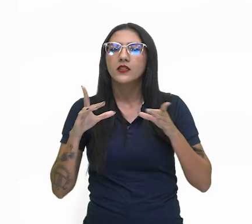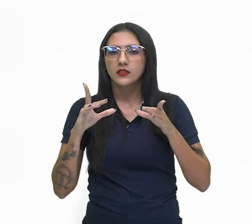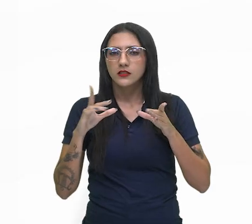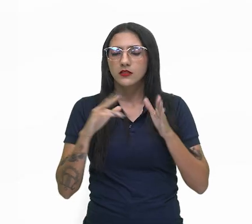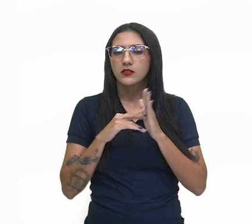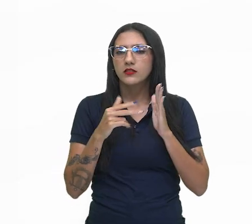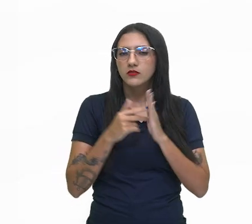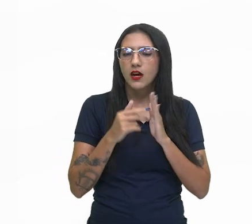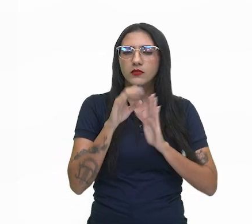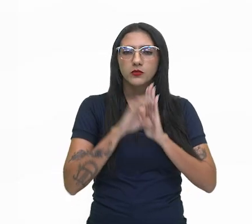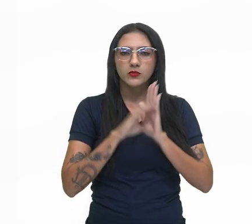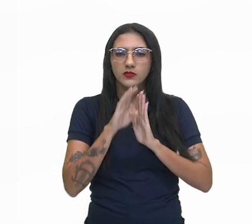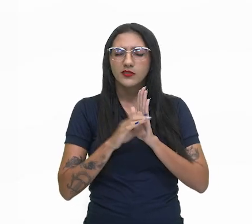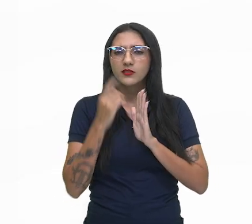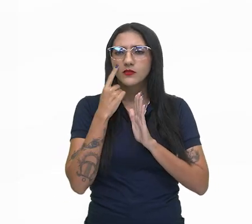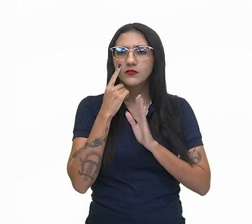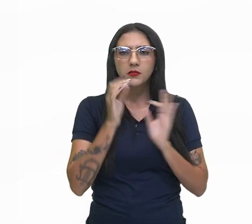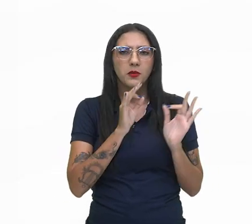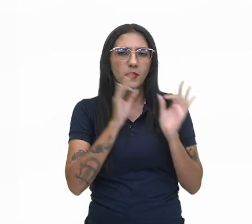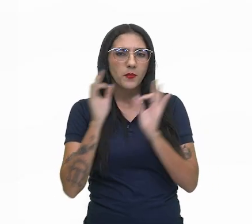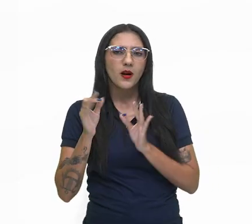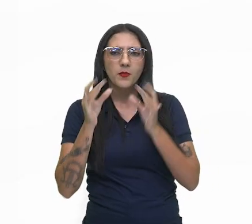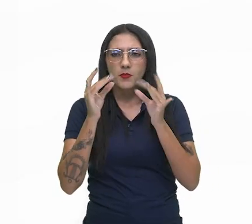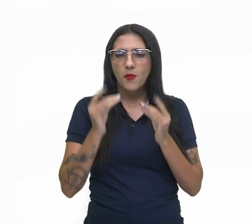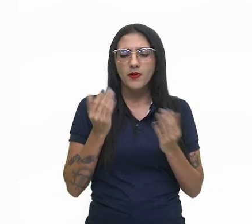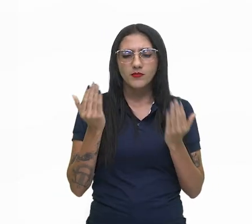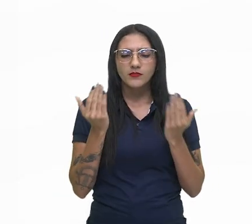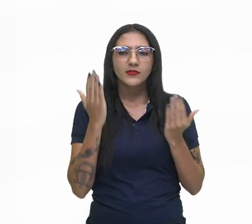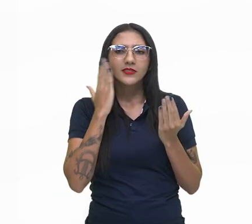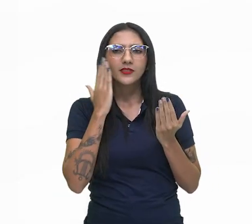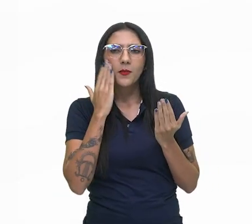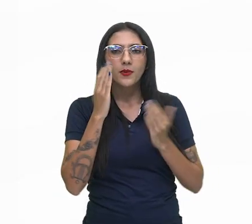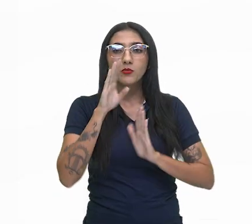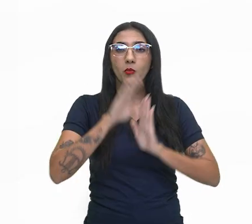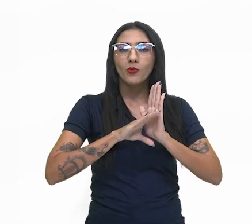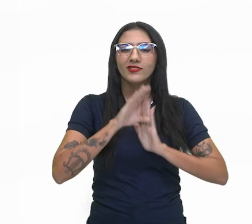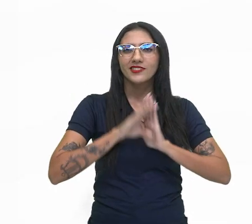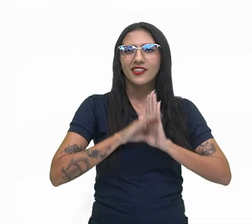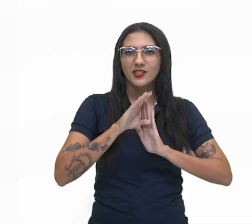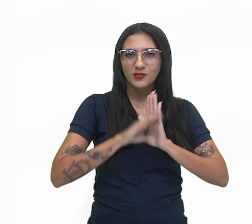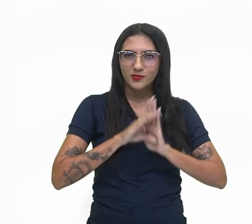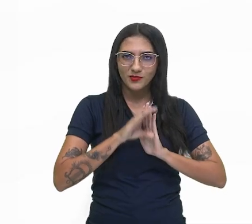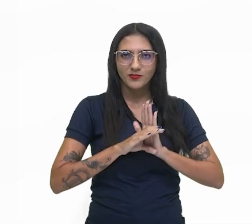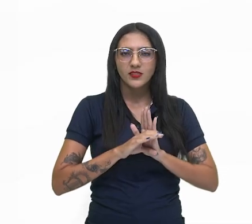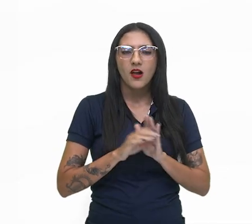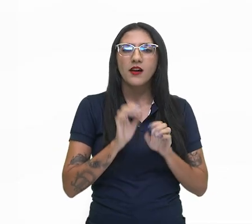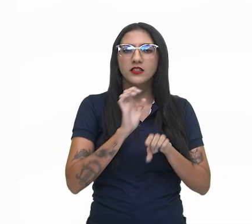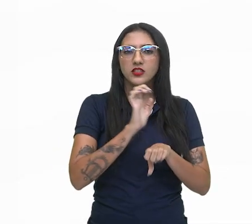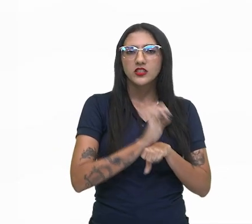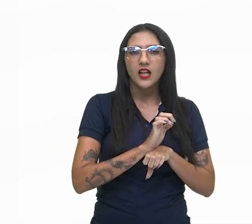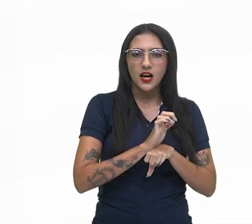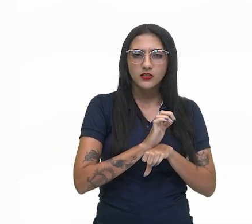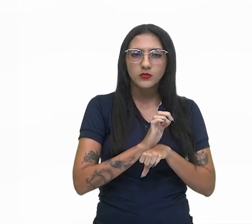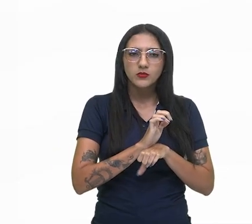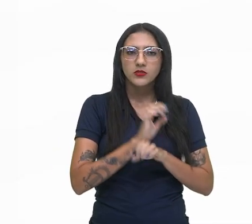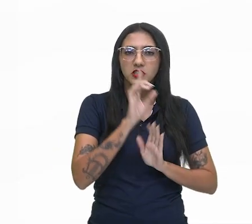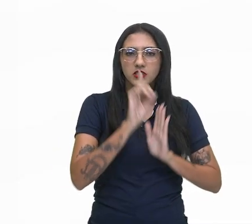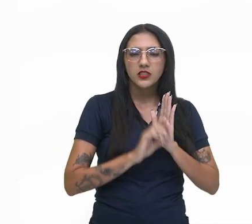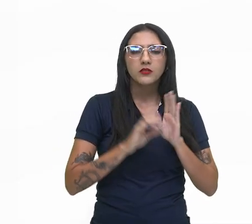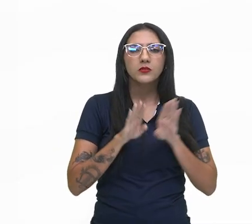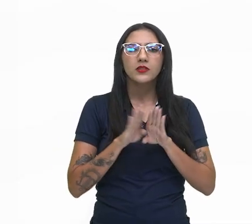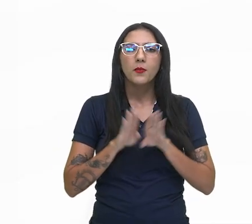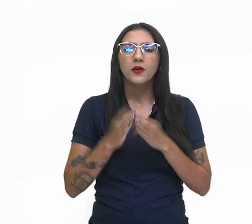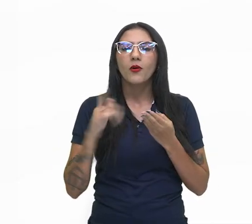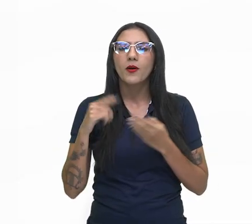um trabalho muito legal, vendo na nossa aula a diferença, o conceito, né, de Estado de Direito e